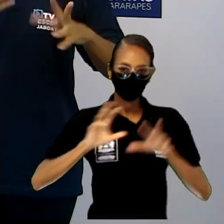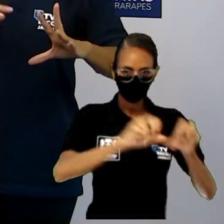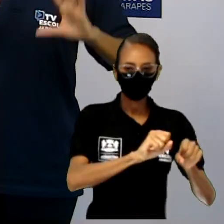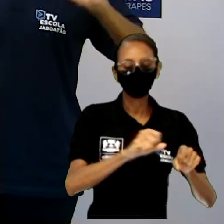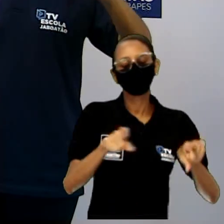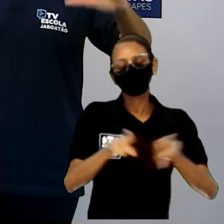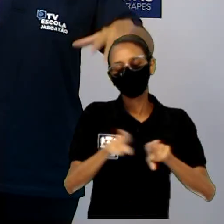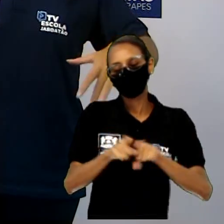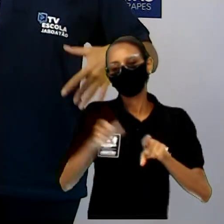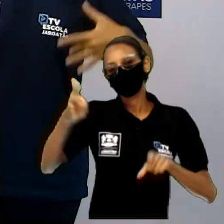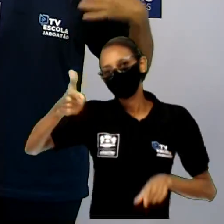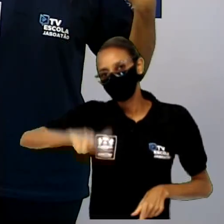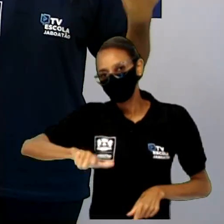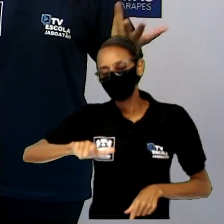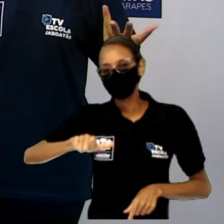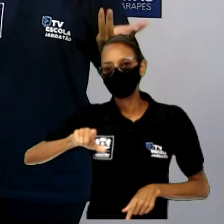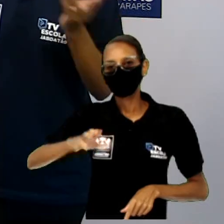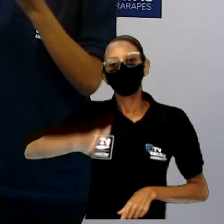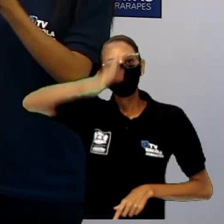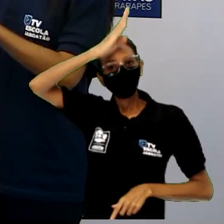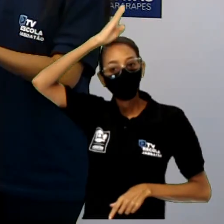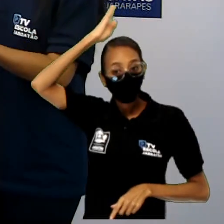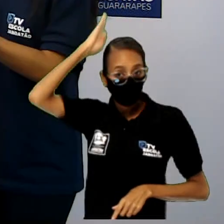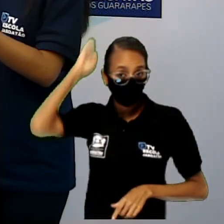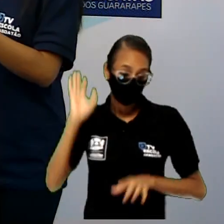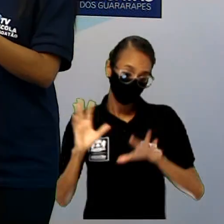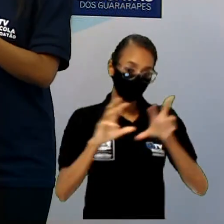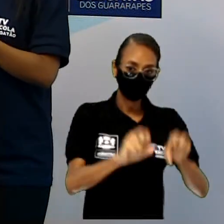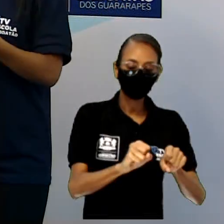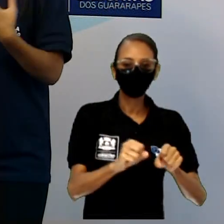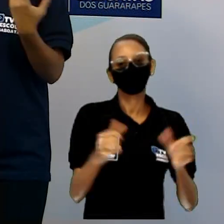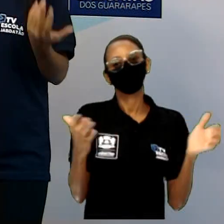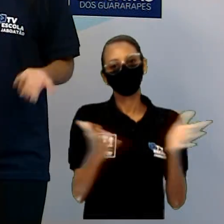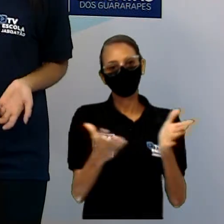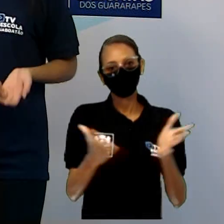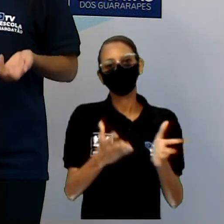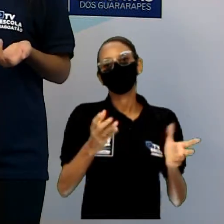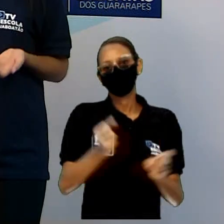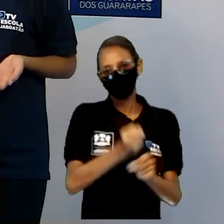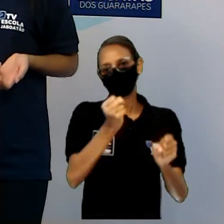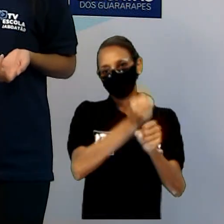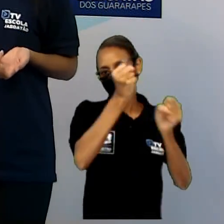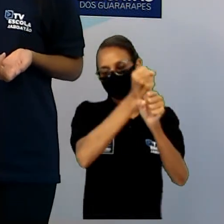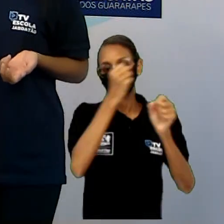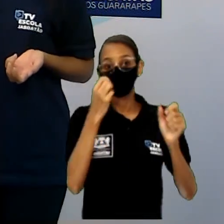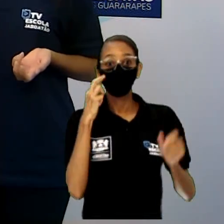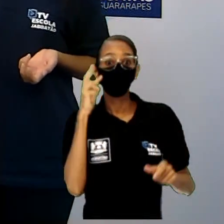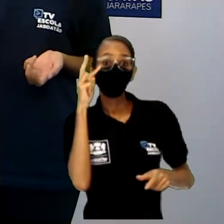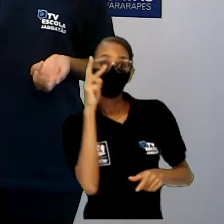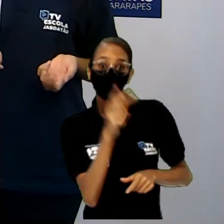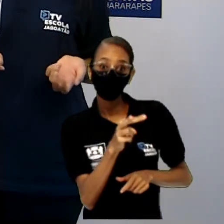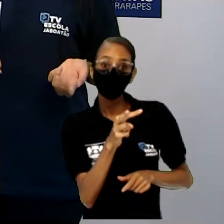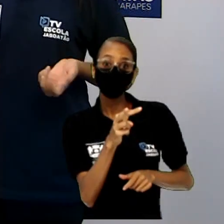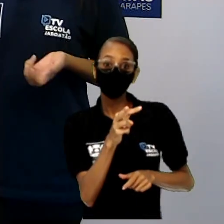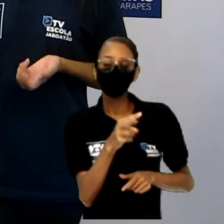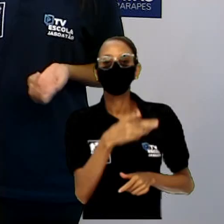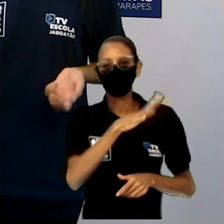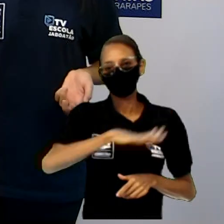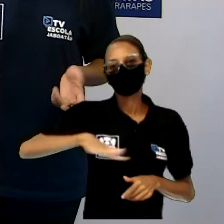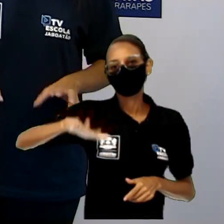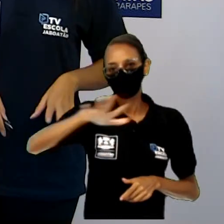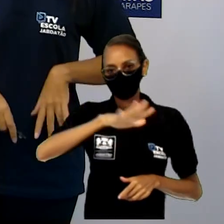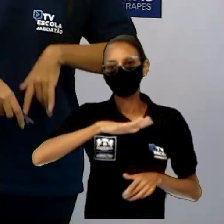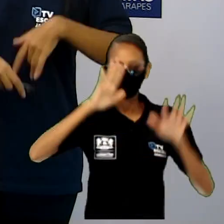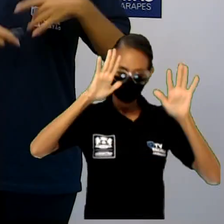mas mesmo assim ele resistiu ao tempo e hoje ele é tido como um lugar sagrado aí para os povos dessa região,